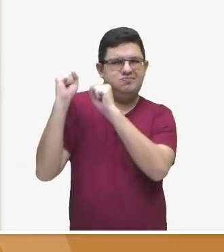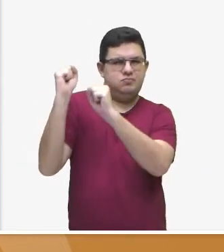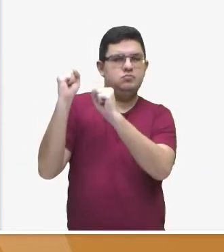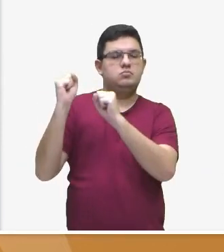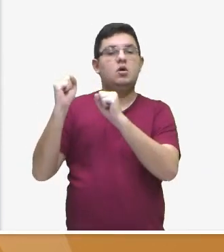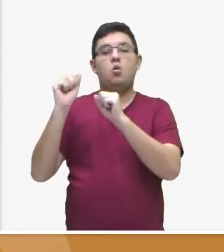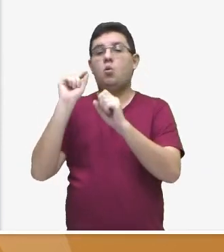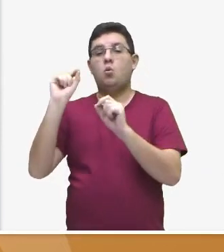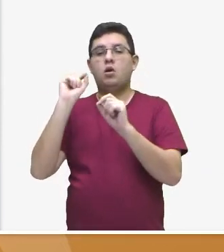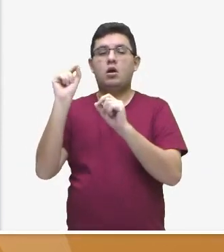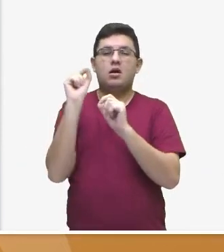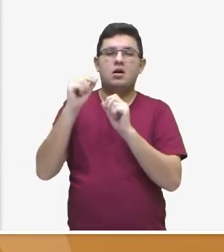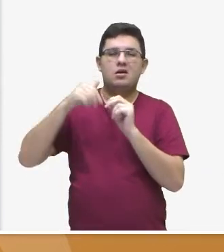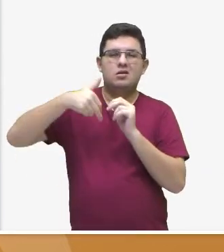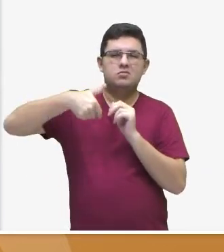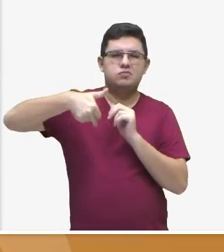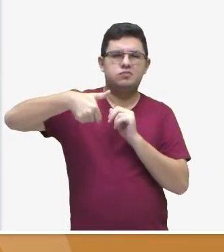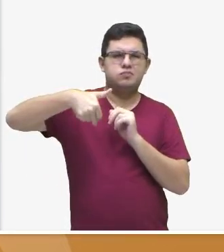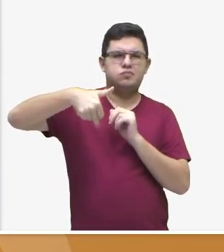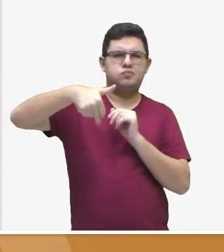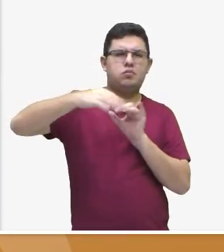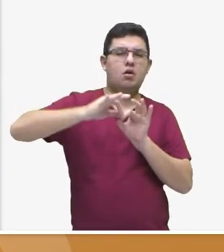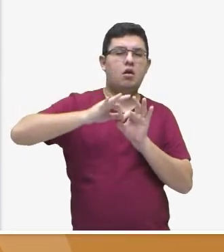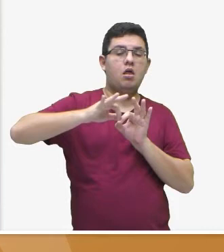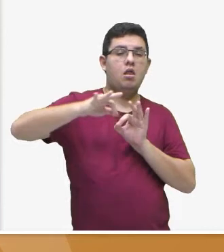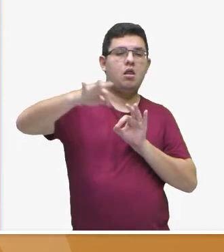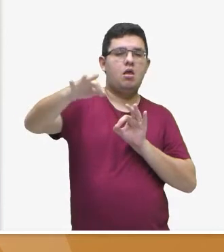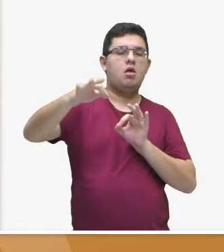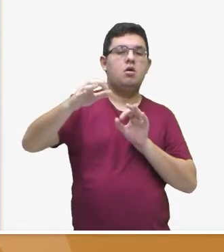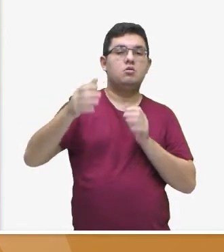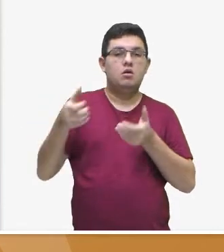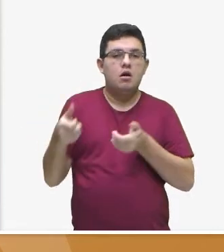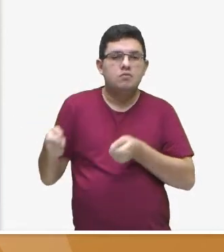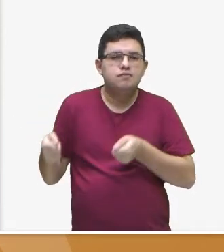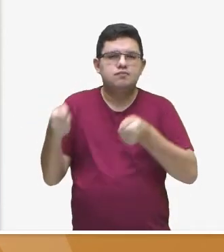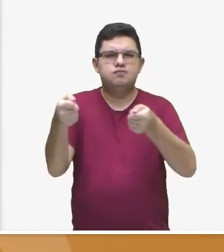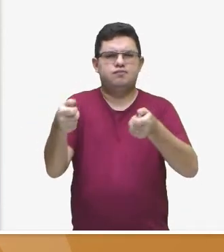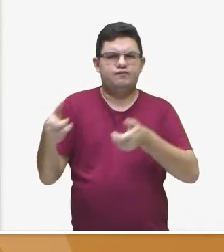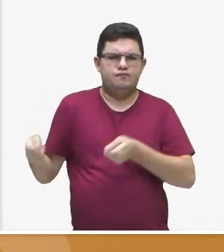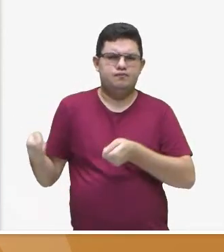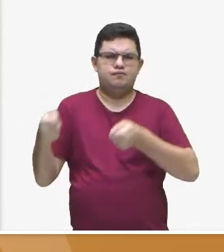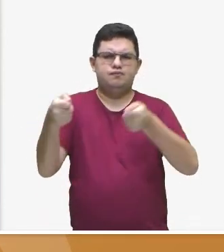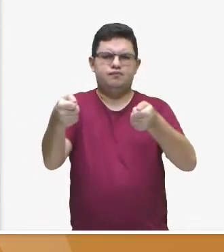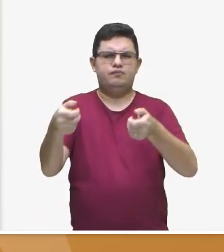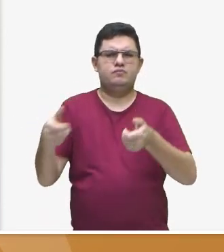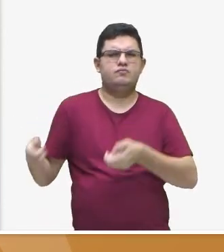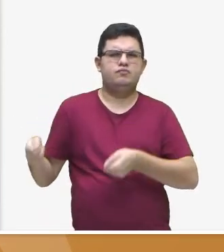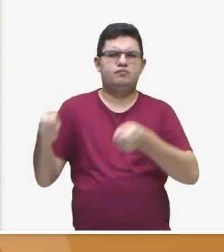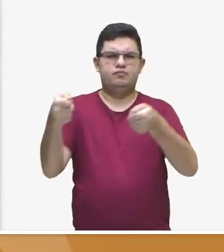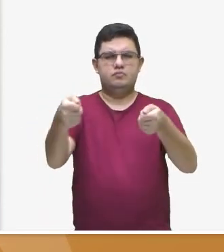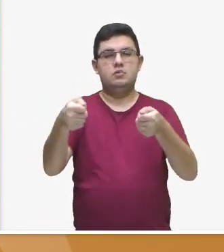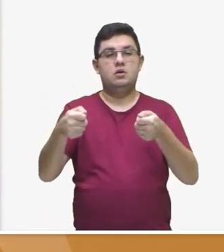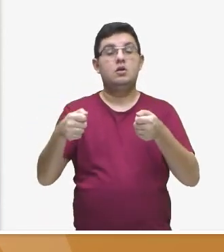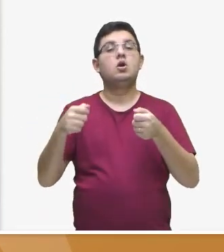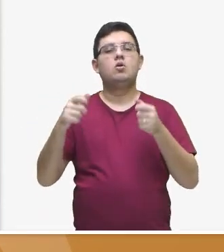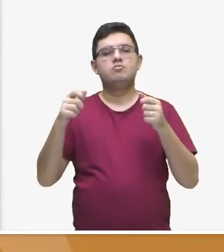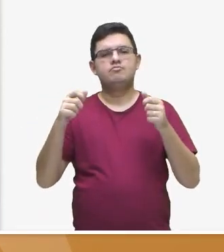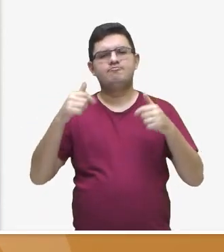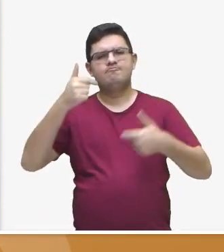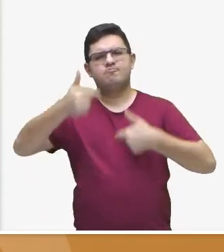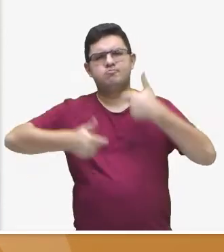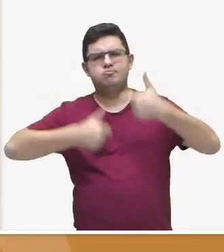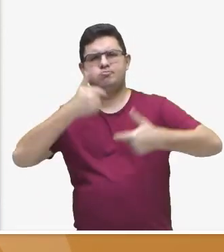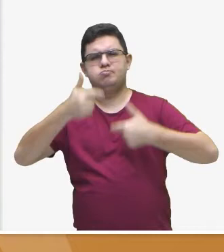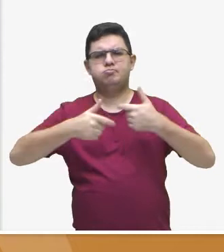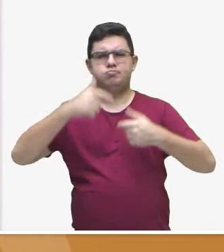até o porto, embarcar. Então, assim, era um trabalho muito exaustivo. Então, o trabalho,